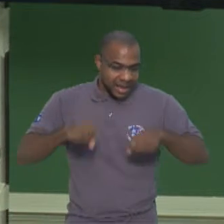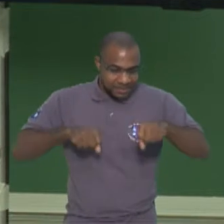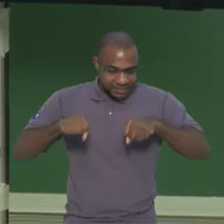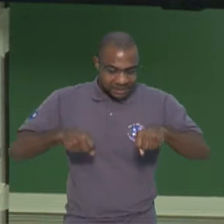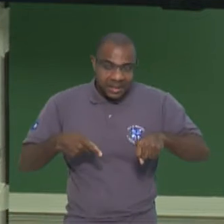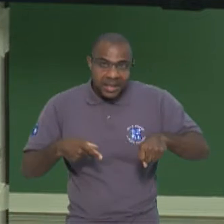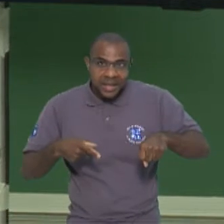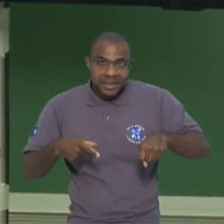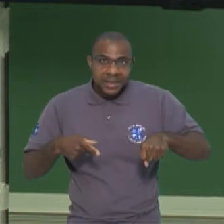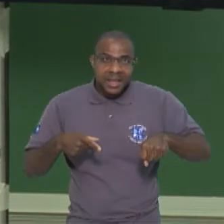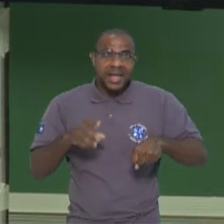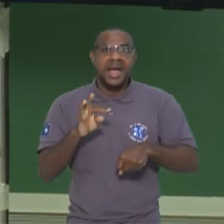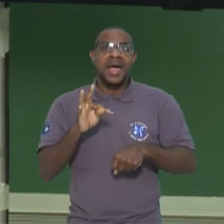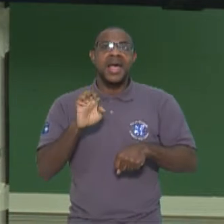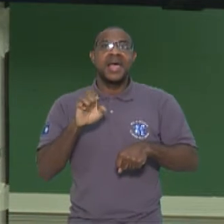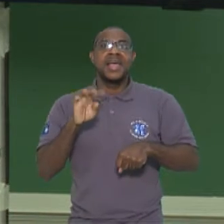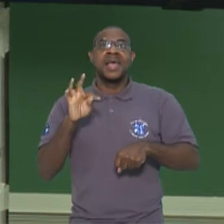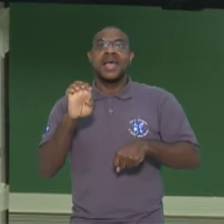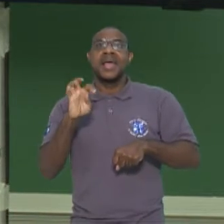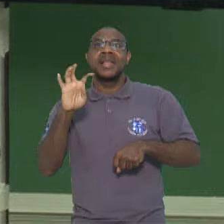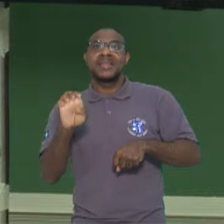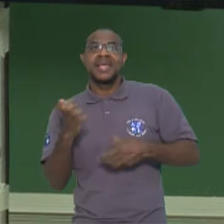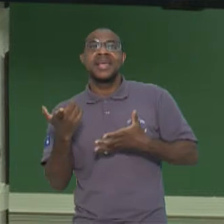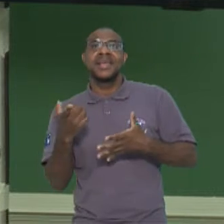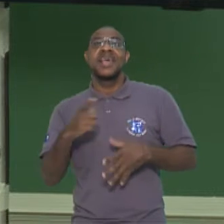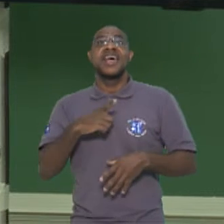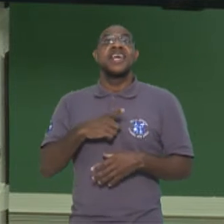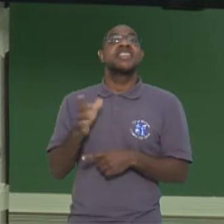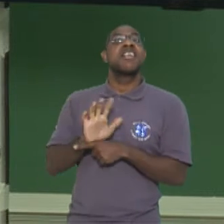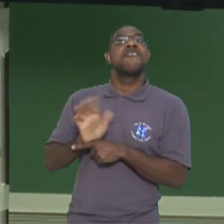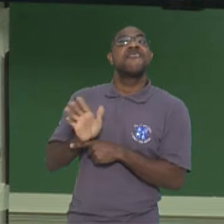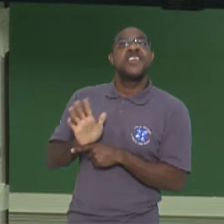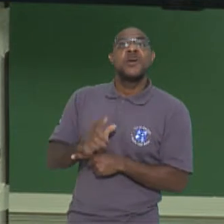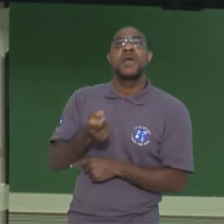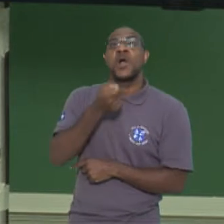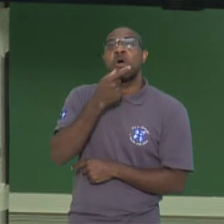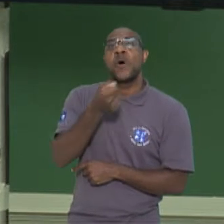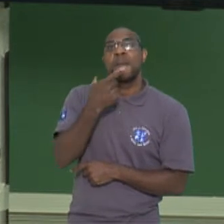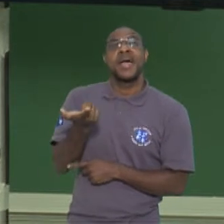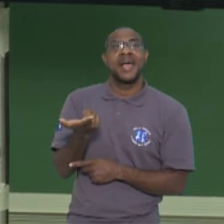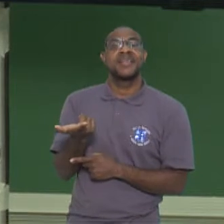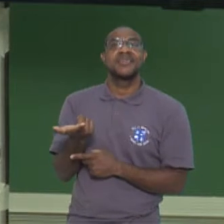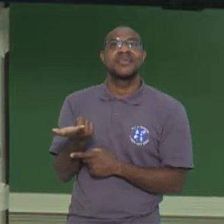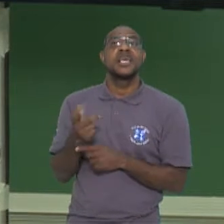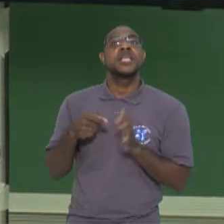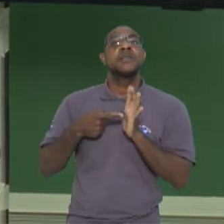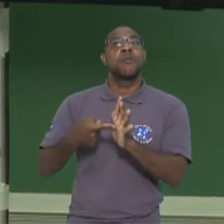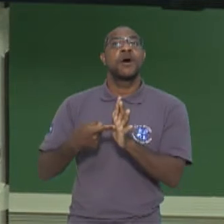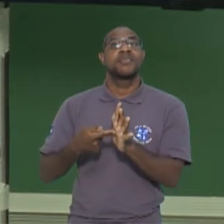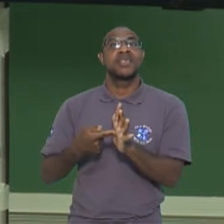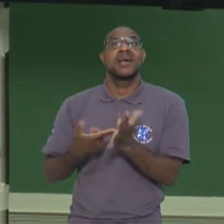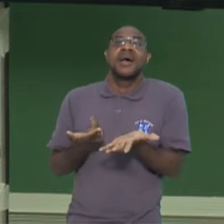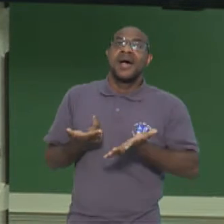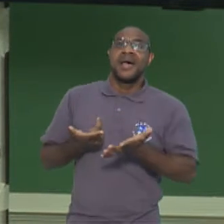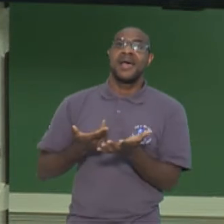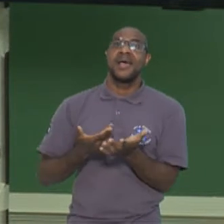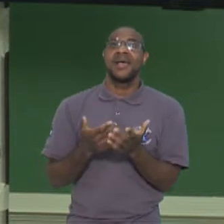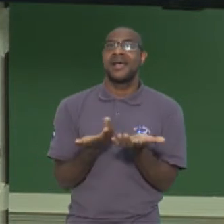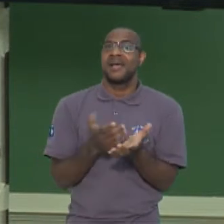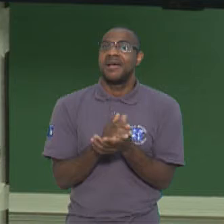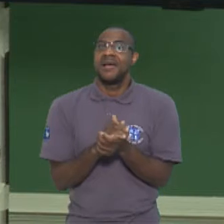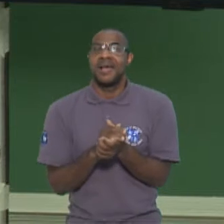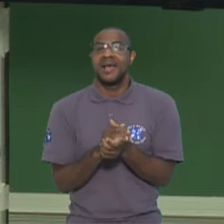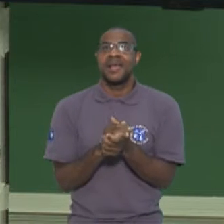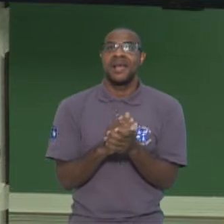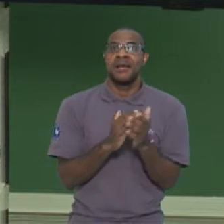Ou também tem filmes de comédia que retomam várias outras cenas clássicas dos filmes. Então, as cenas se tornam